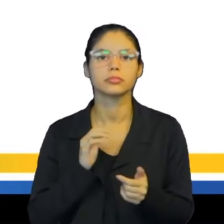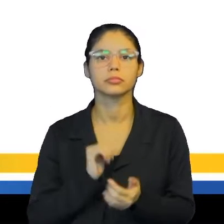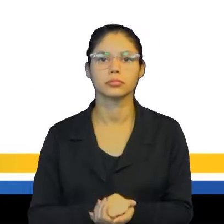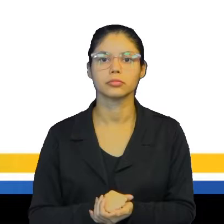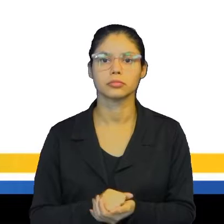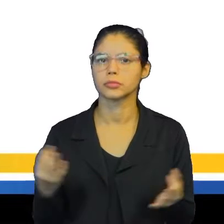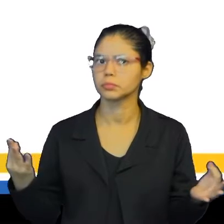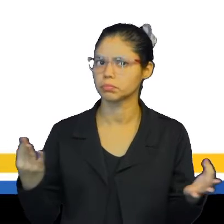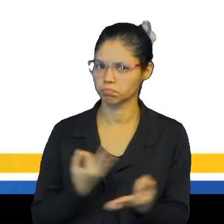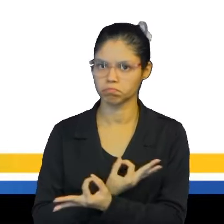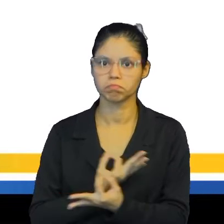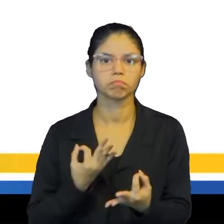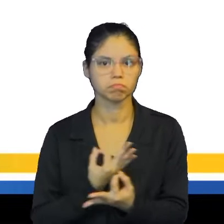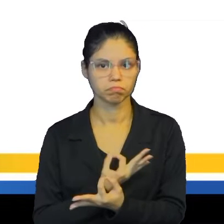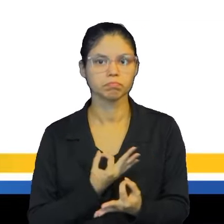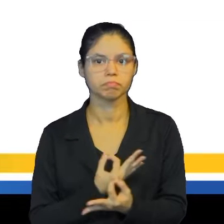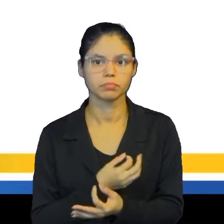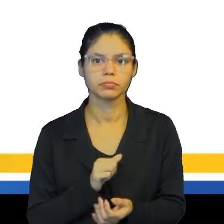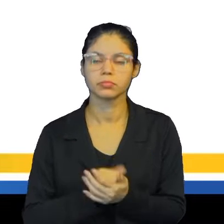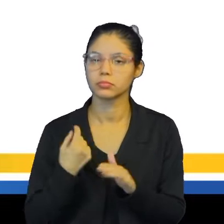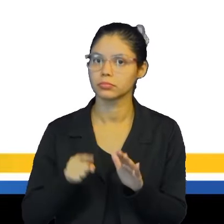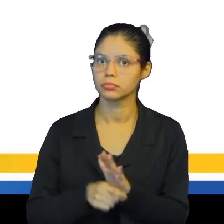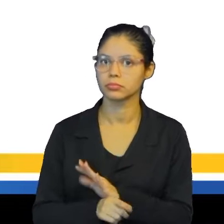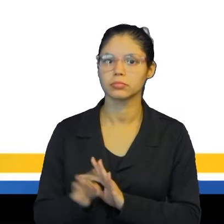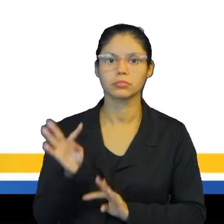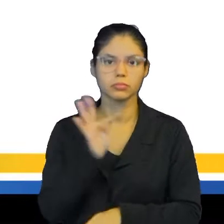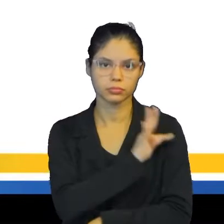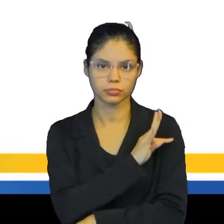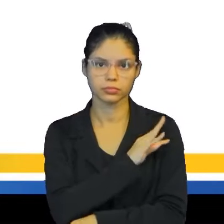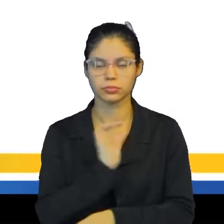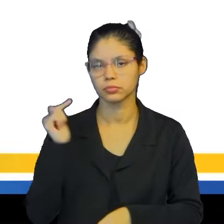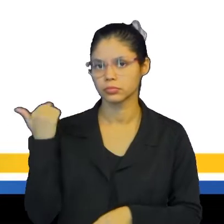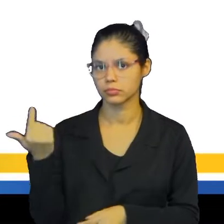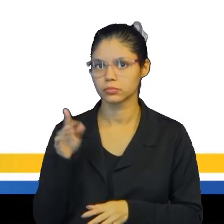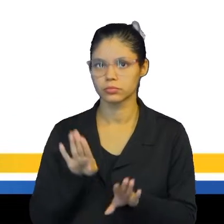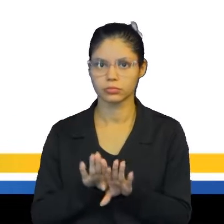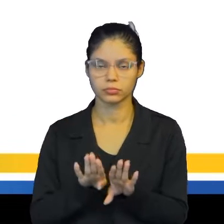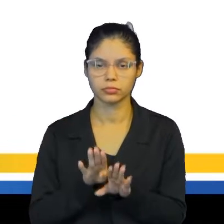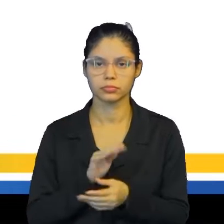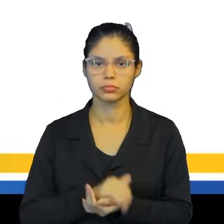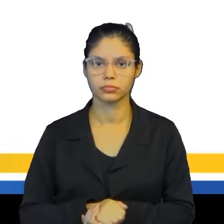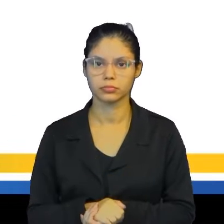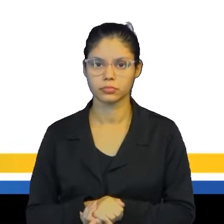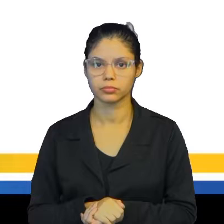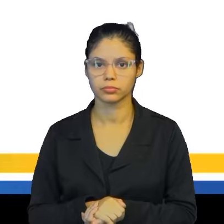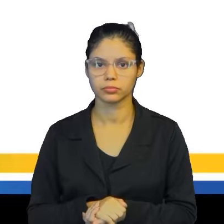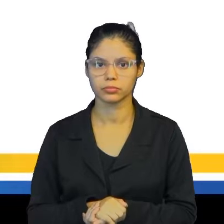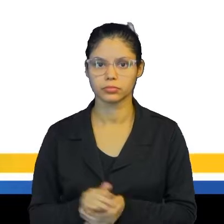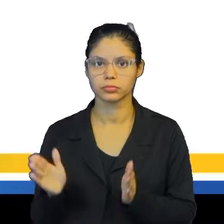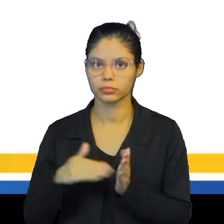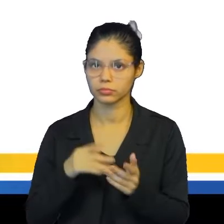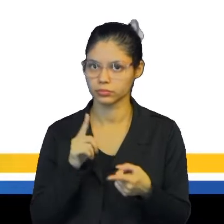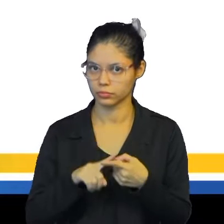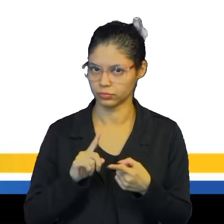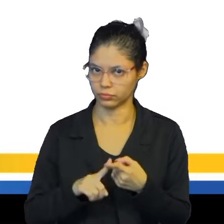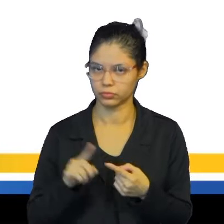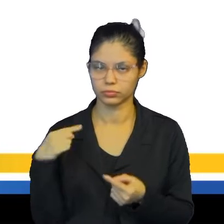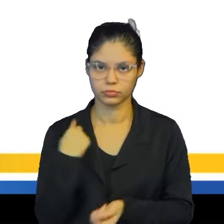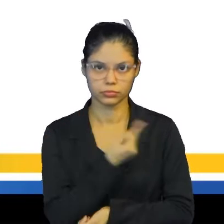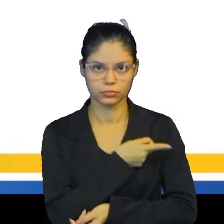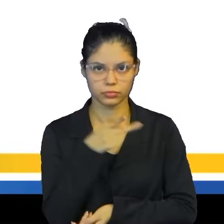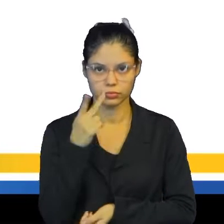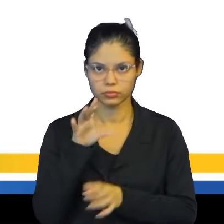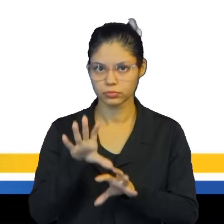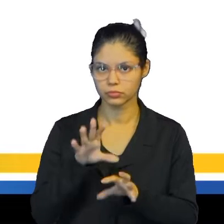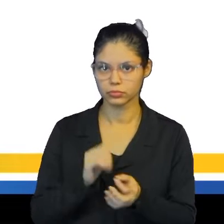trabalhadas perfeitamente, tá? Dentro dessa técnica e dentro das outras técnicas também, né? Até porque a gente está falando aí,